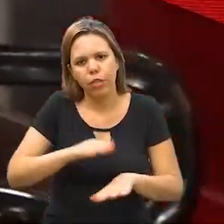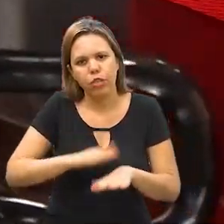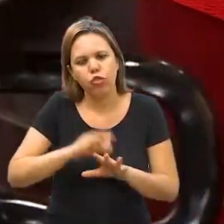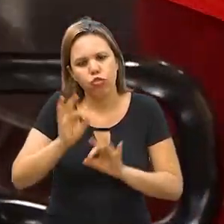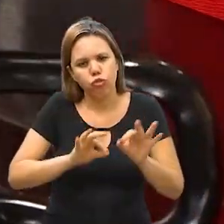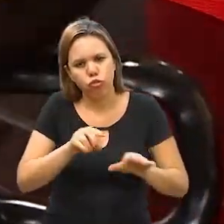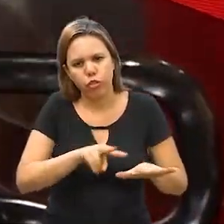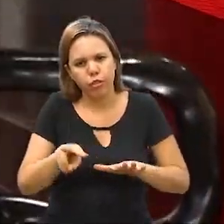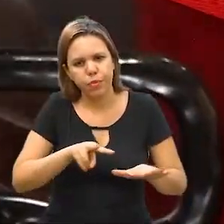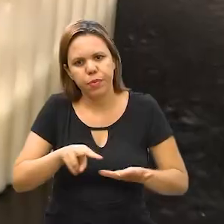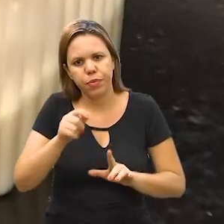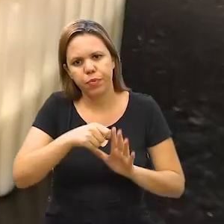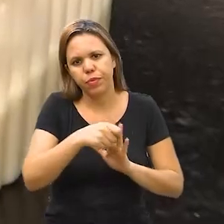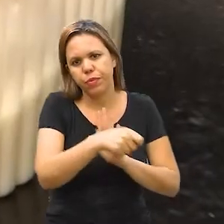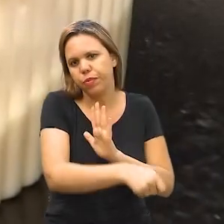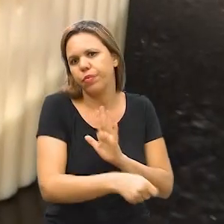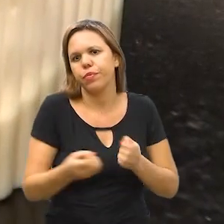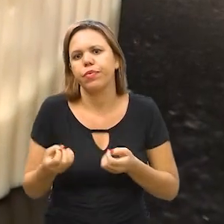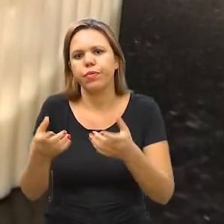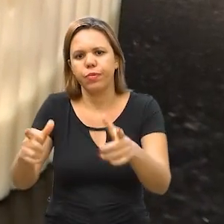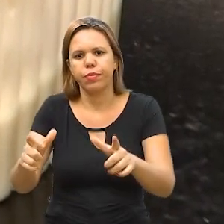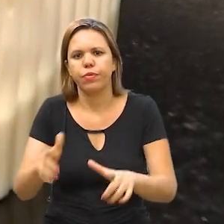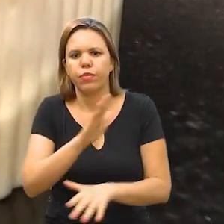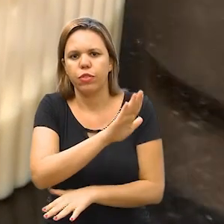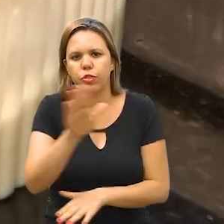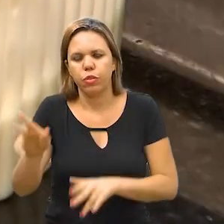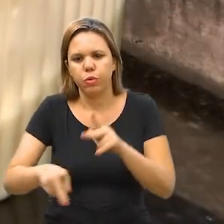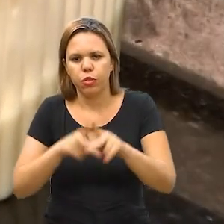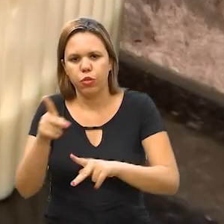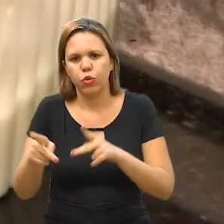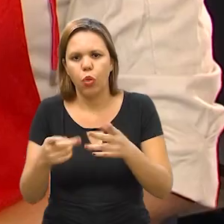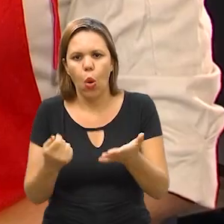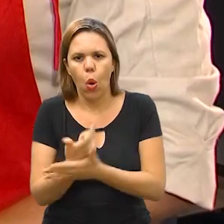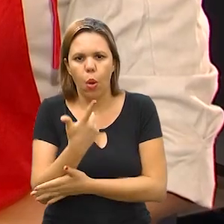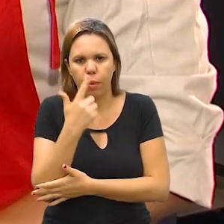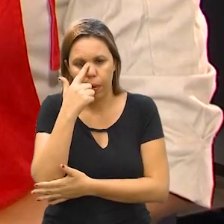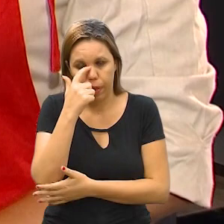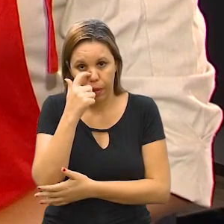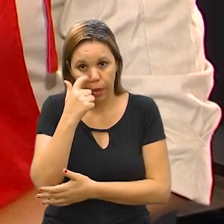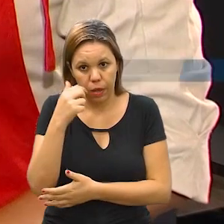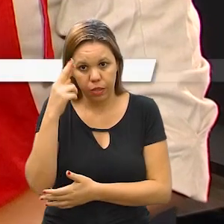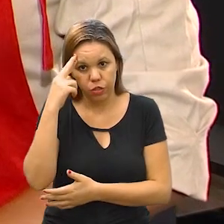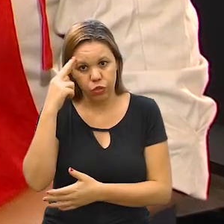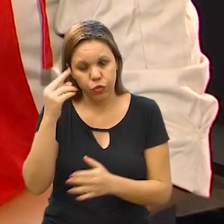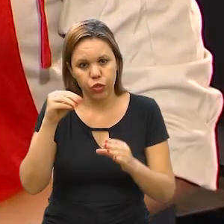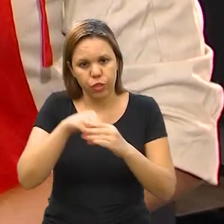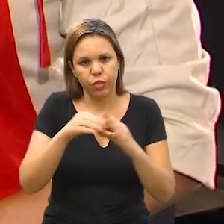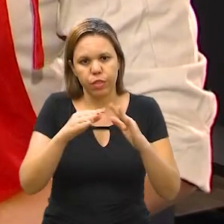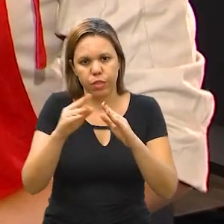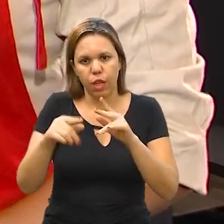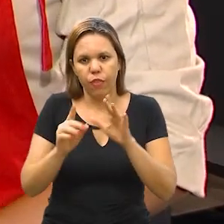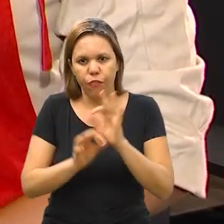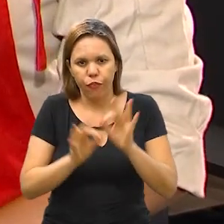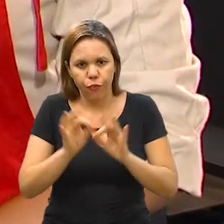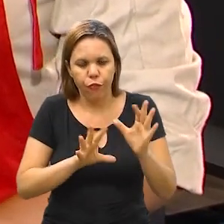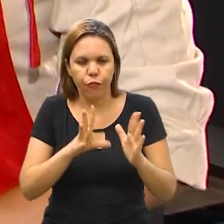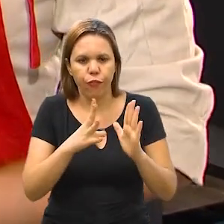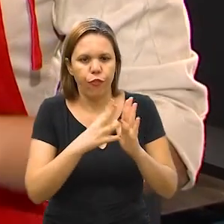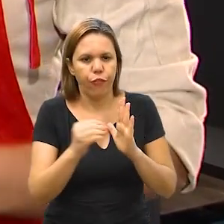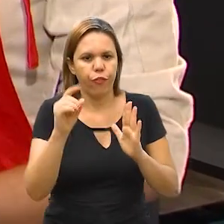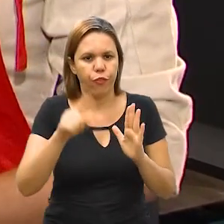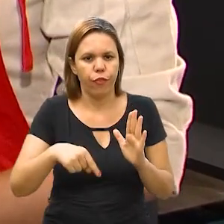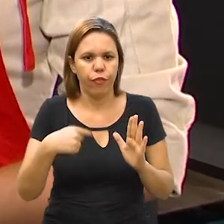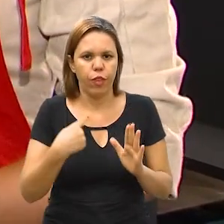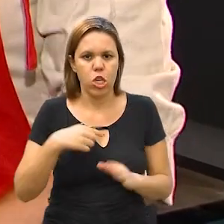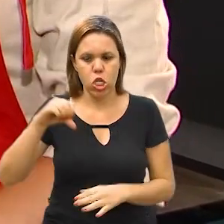cardápios semanais e mensais e entrega diretamente ao consumidor. A Chef in Home foi formatada nesse modelo devido